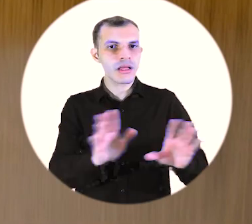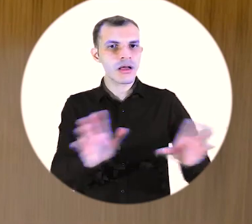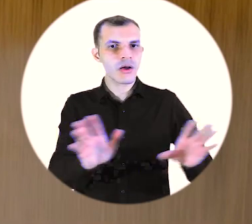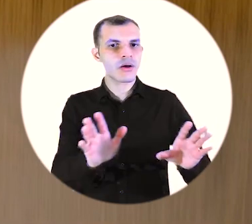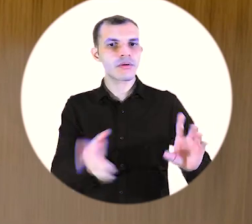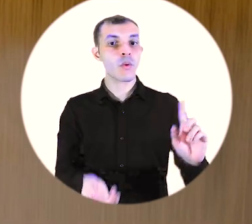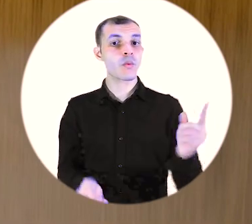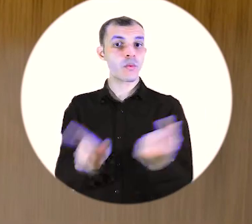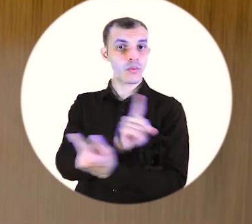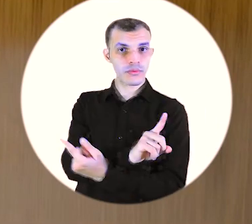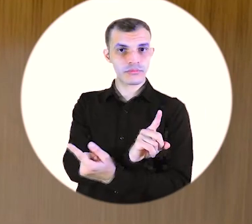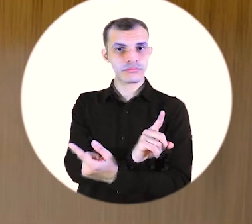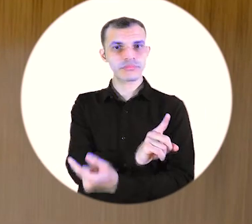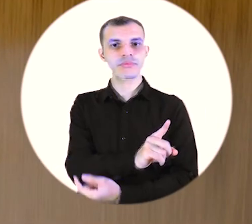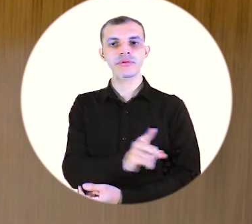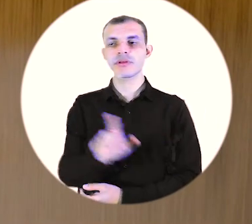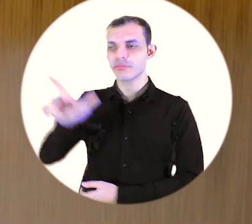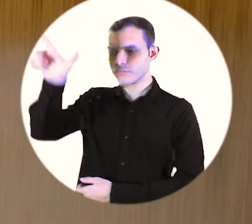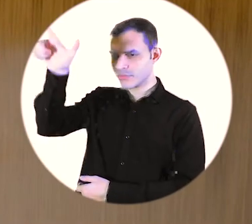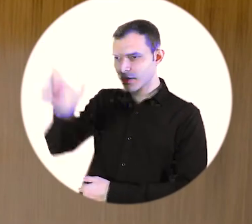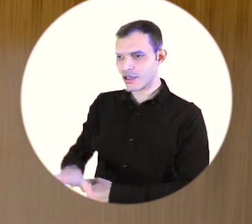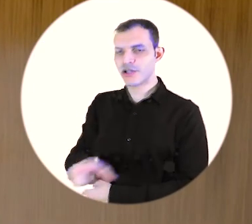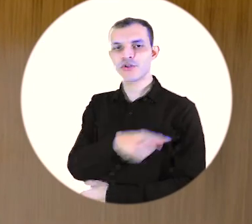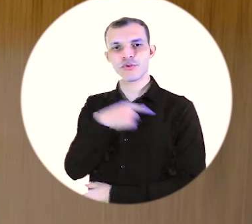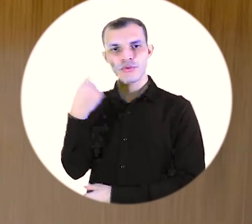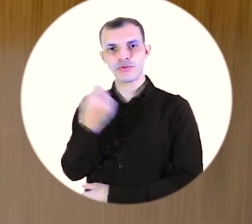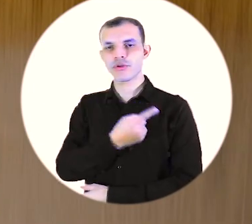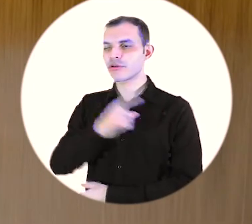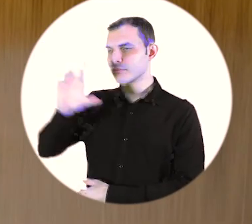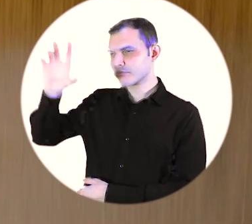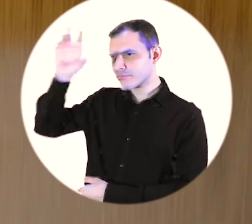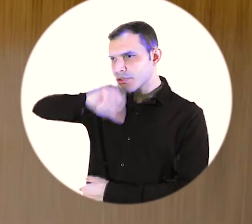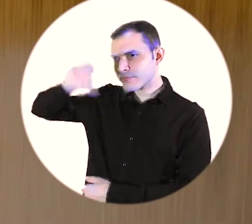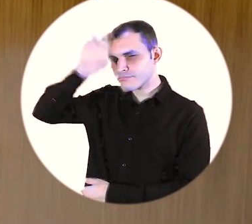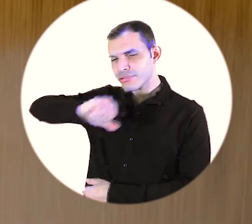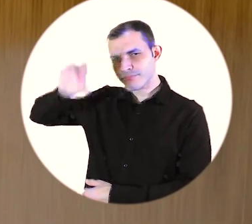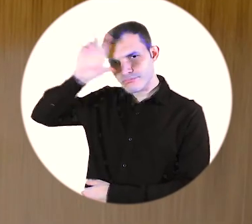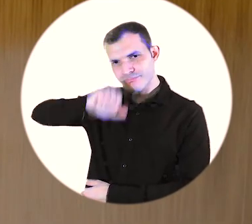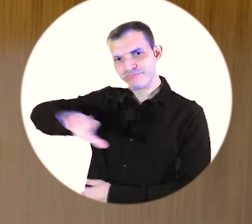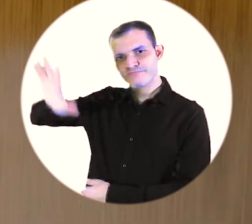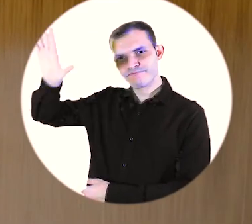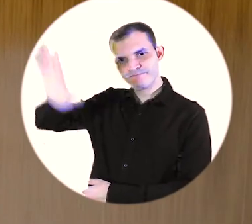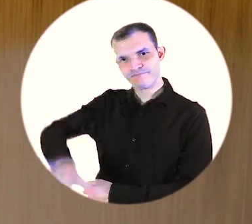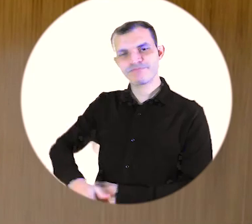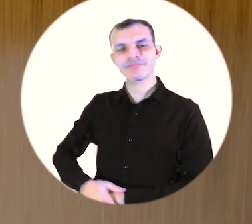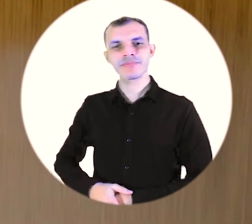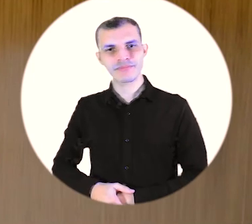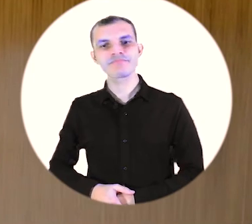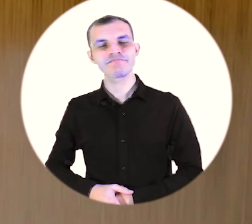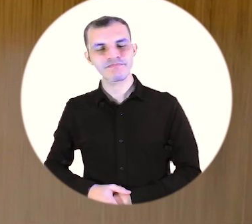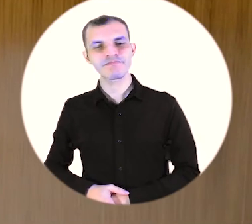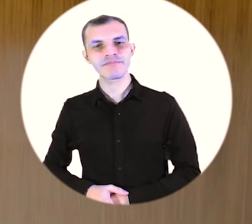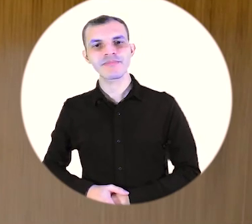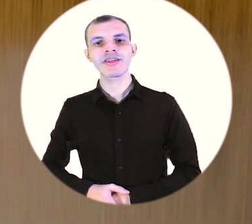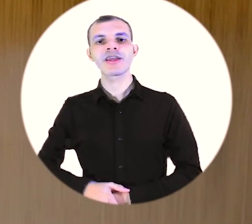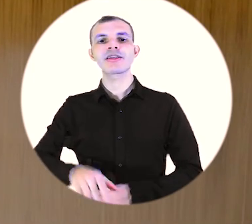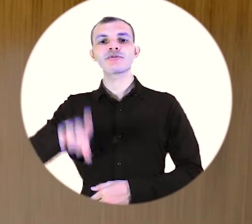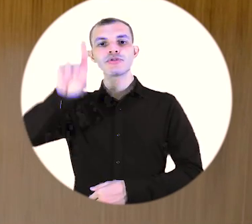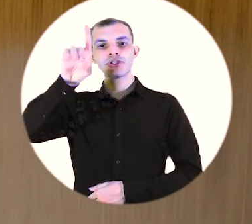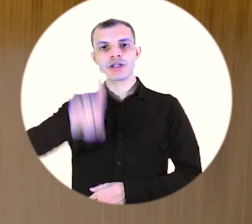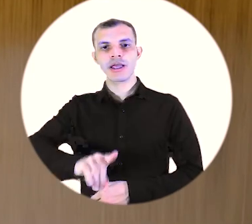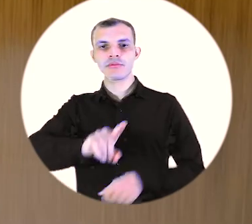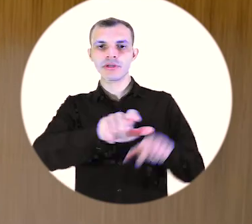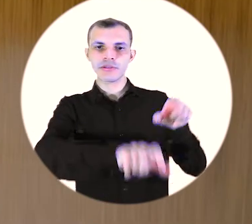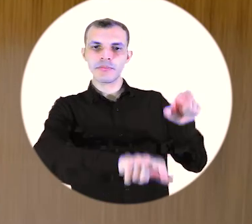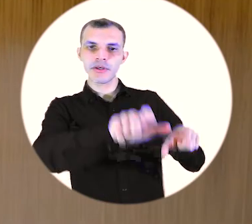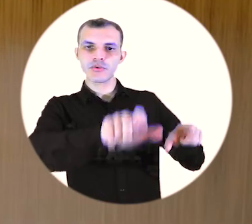contrário, o que devemos aprender com Vossa Excelência, e é o que nós aprendemos, ministro Mauro, é que a verdadeira eficácia do direito está em